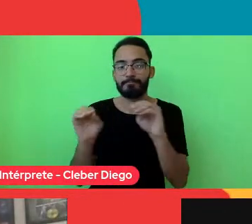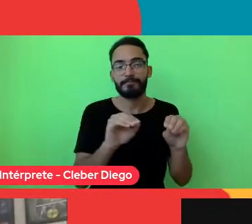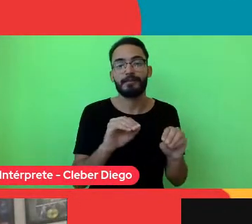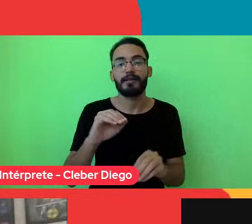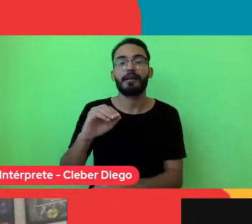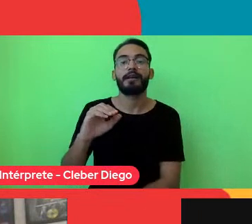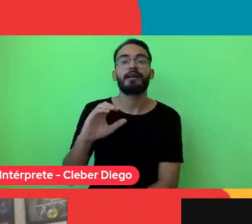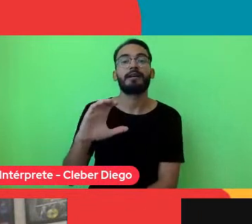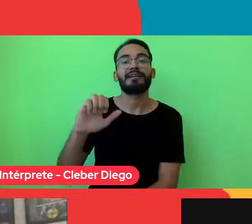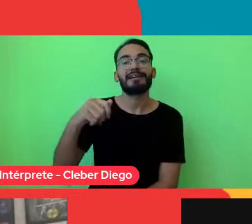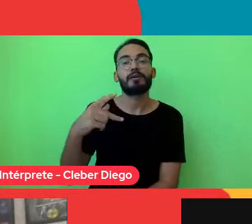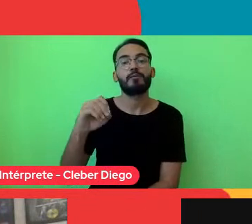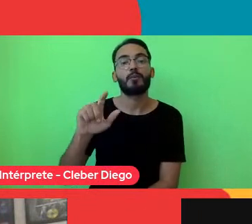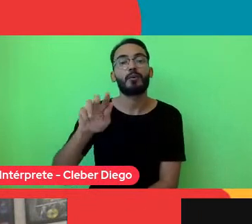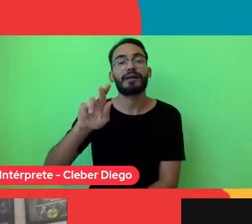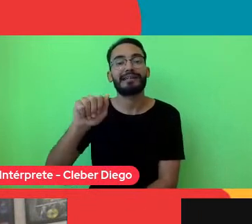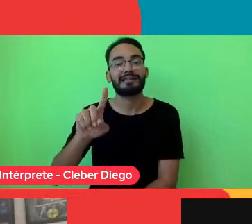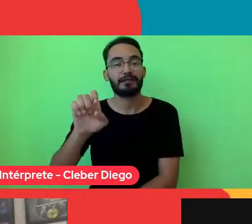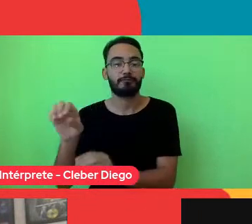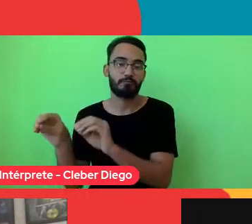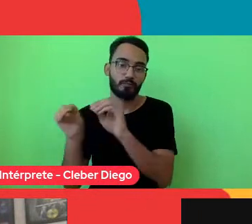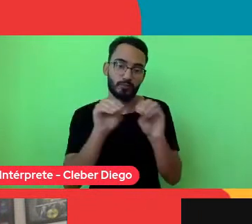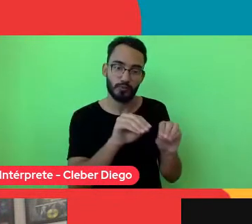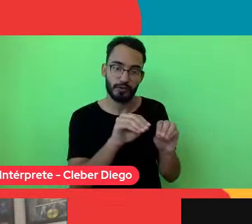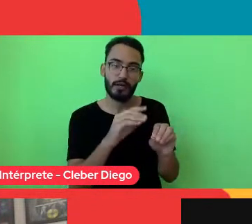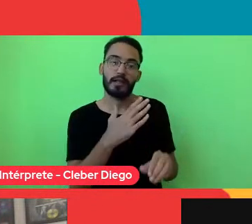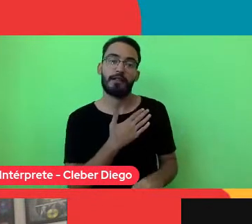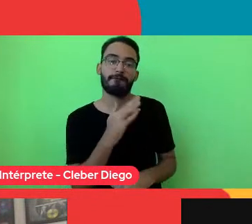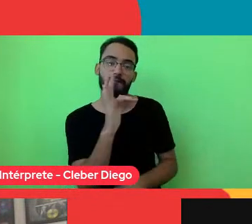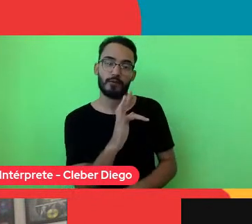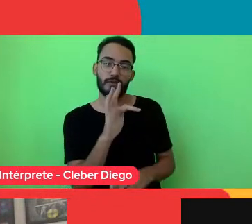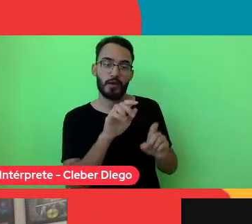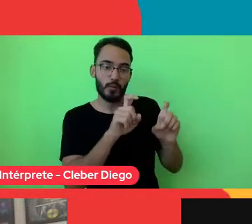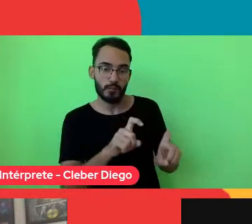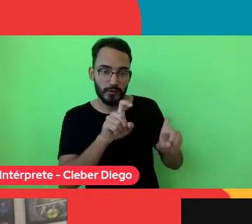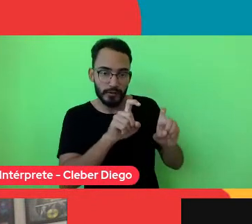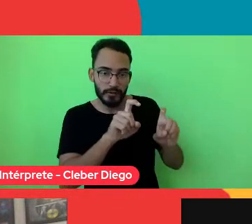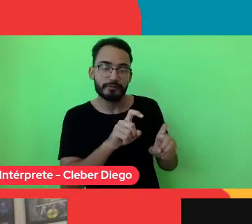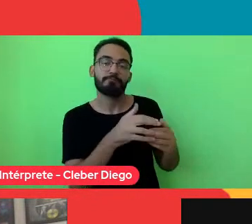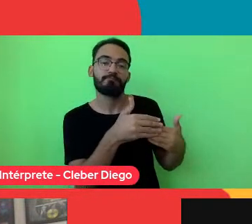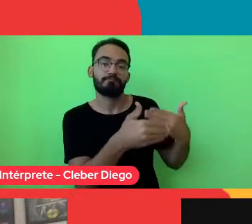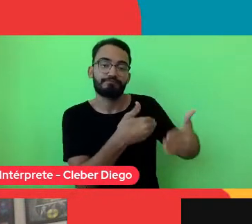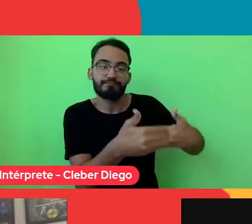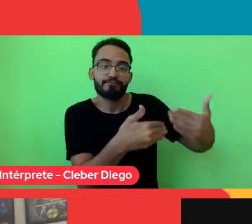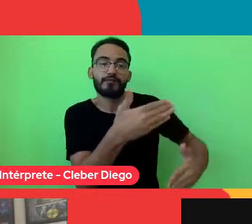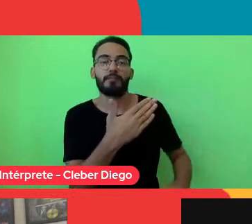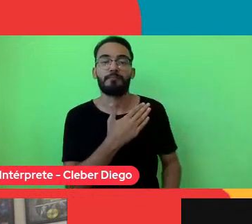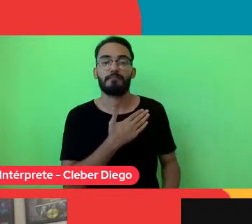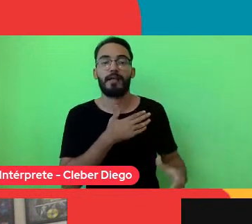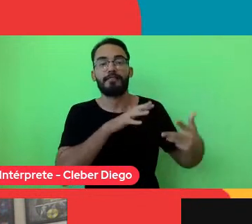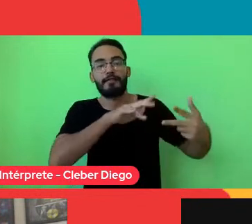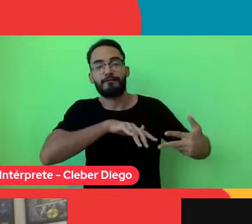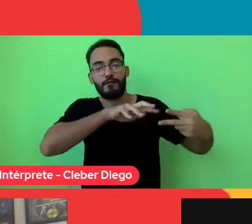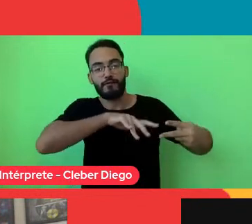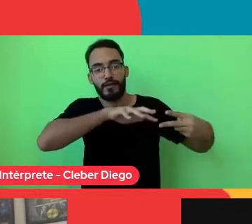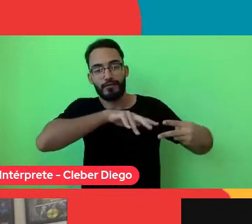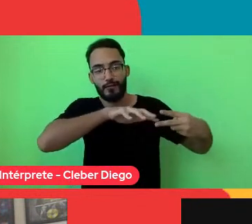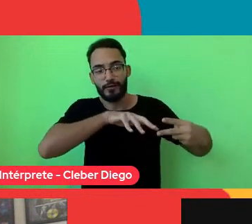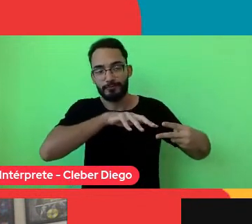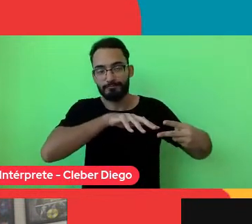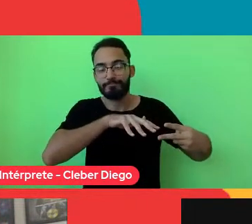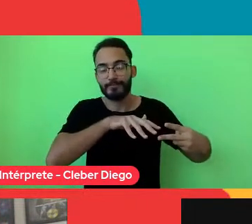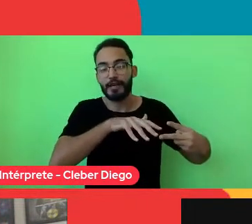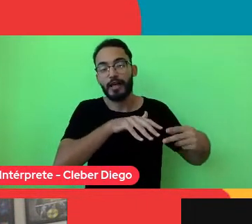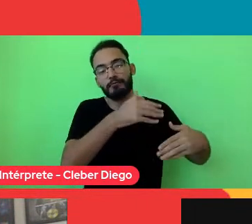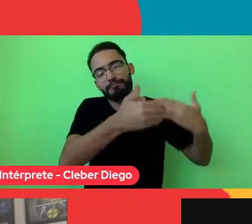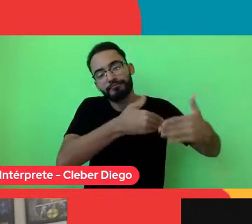capital. Fiz faculdade de computação e lá eu comecei a minha carreira como desenvolvedora. Depois, em